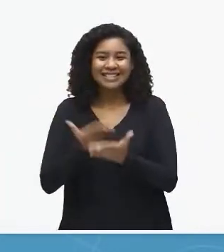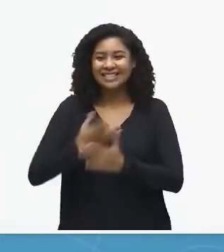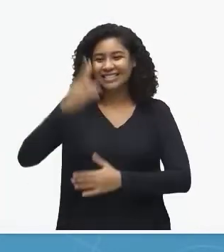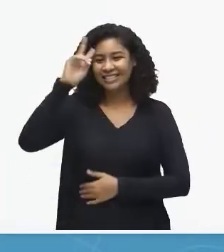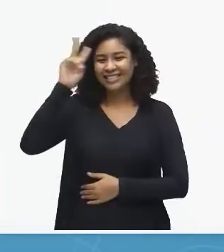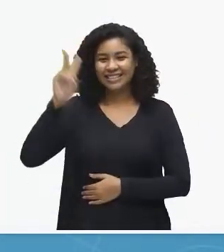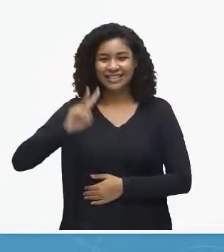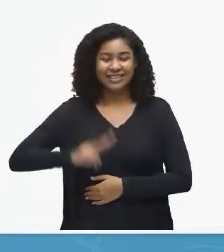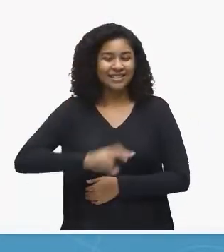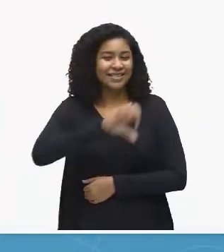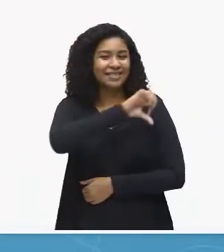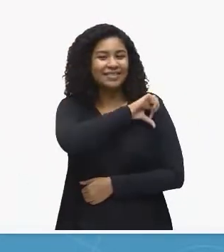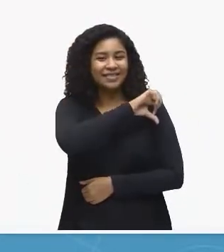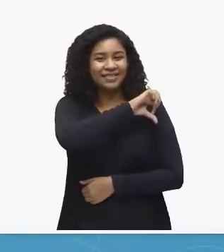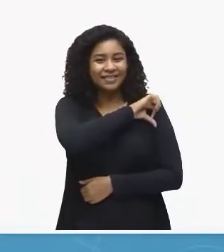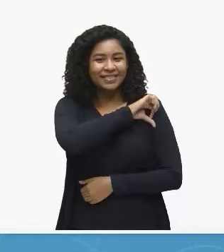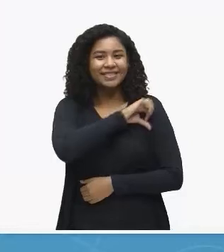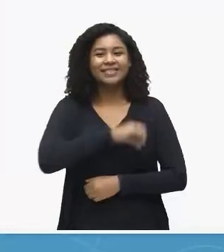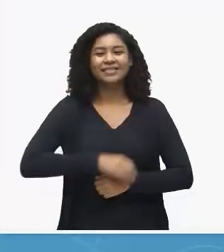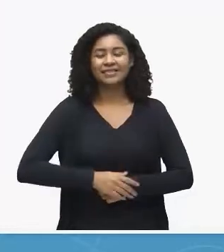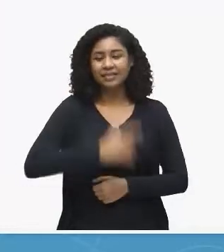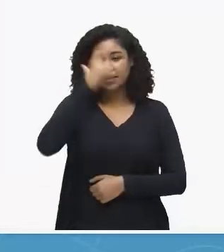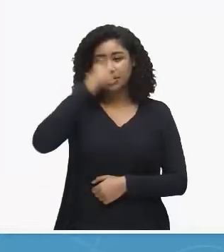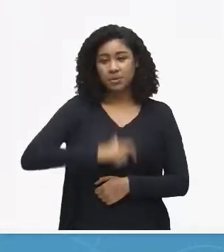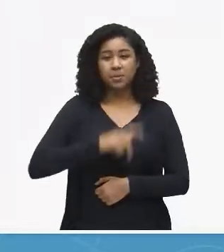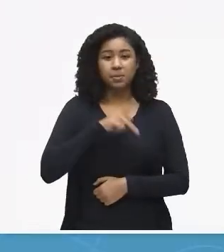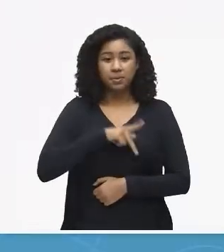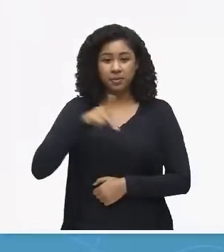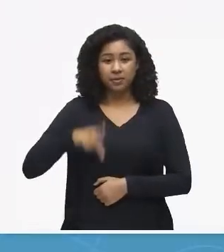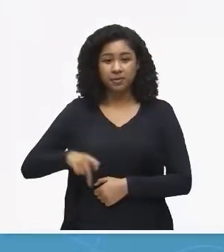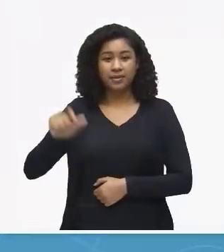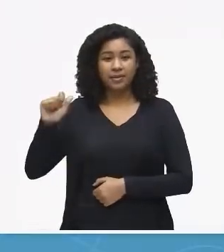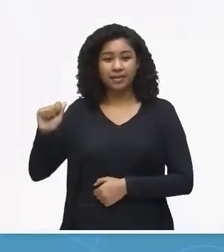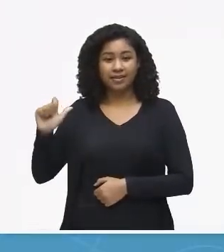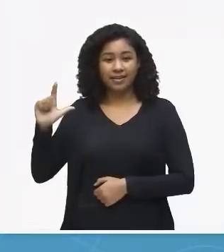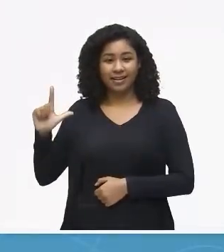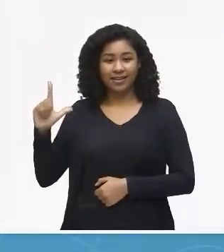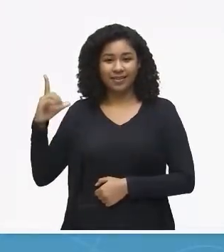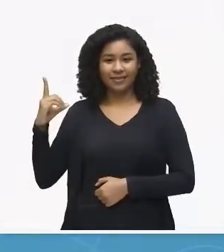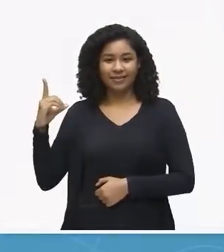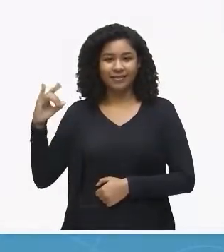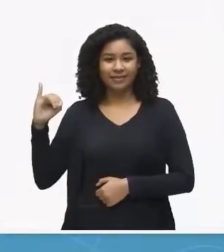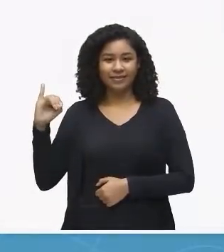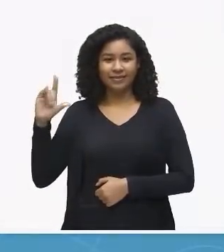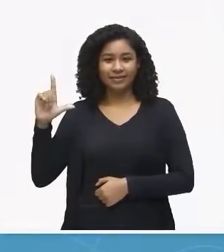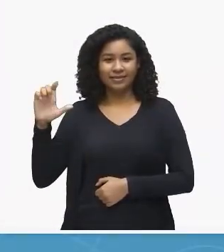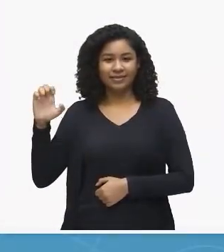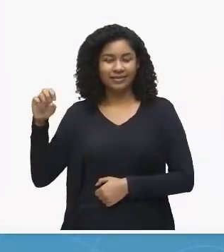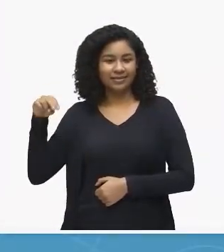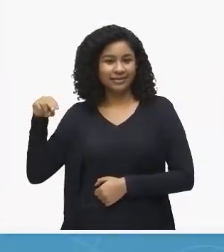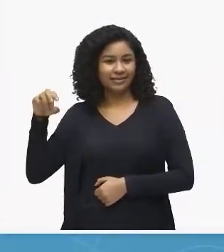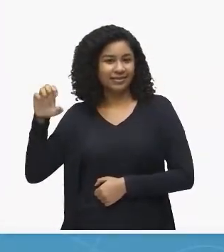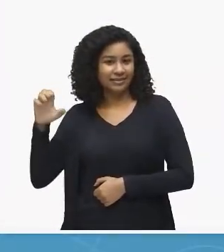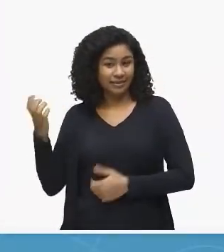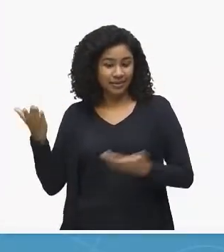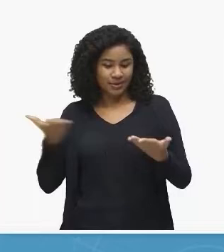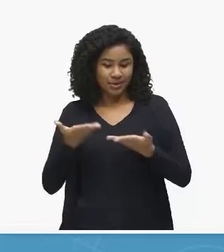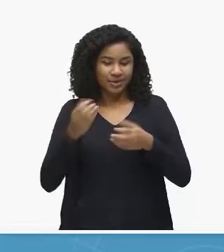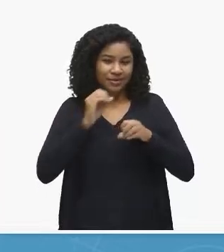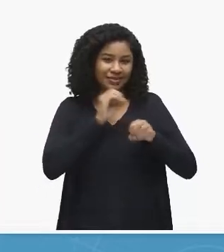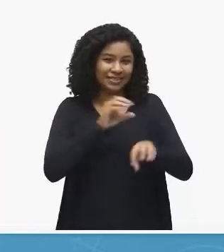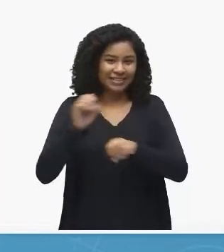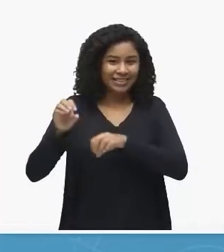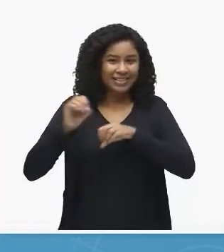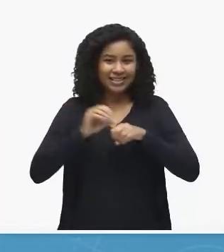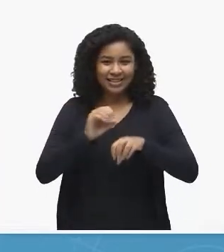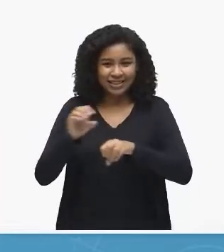do nono ano. Eu sou a professora Audilene Santiago, estarei aqui ministrando a nossa aula de hoje. Nossa aula de